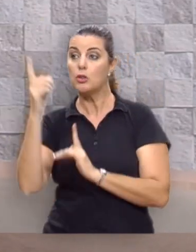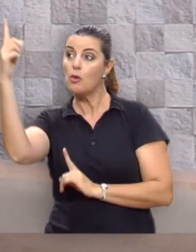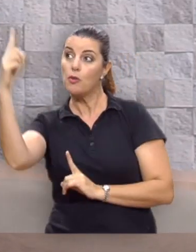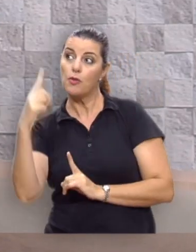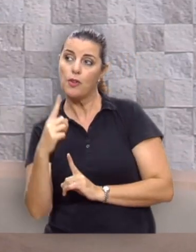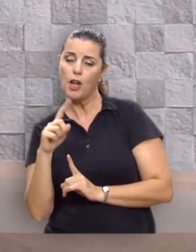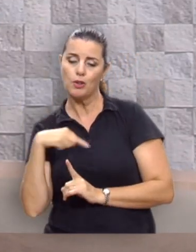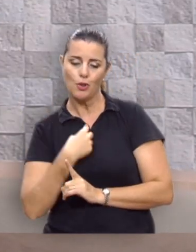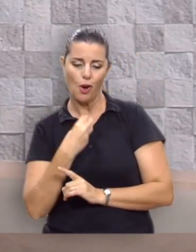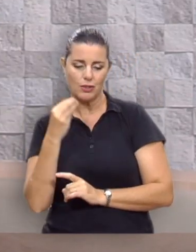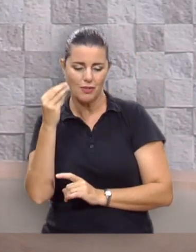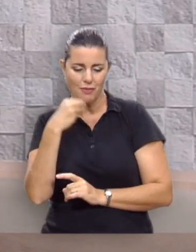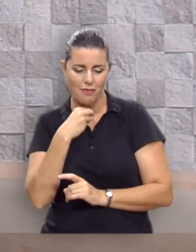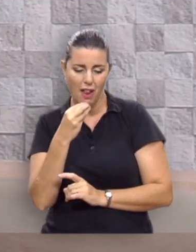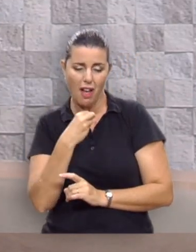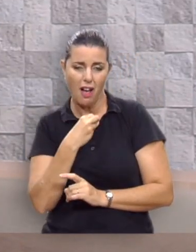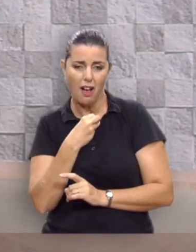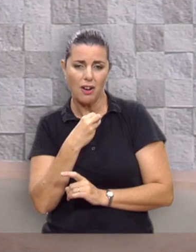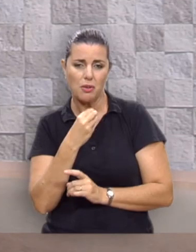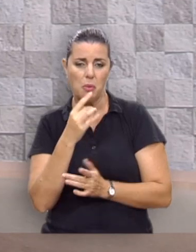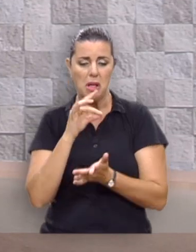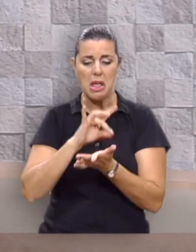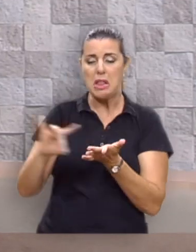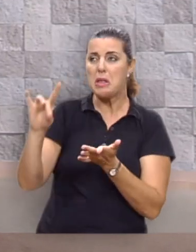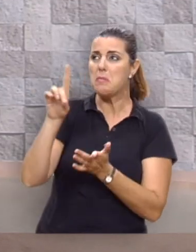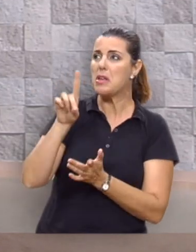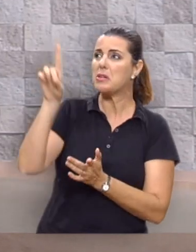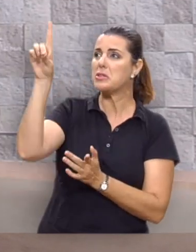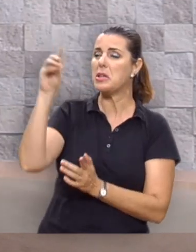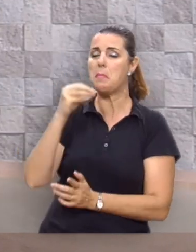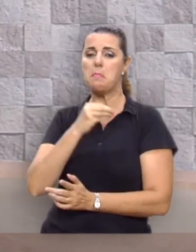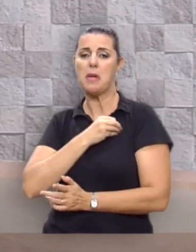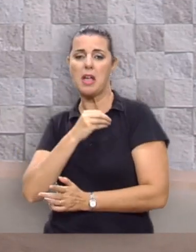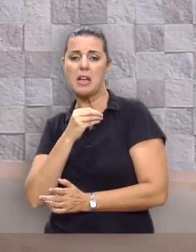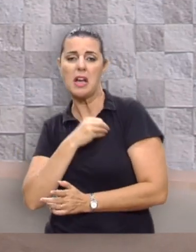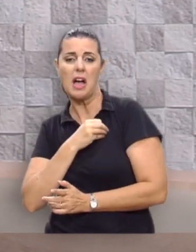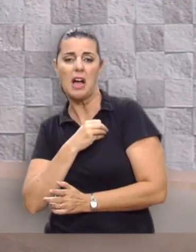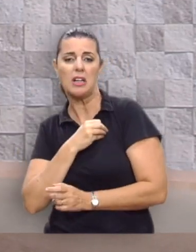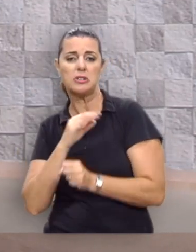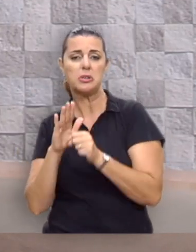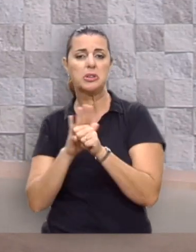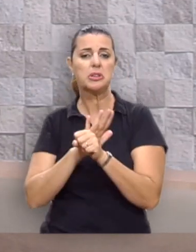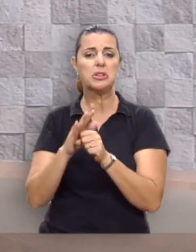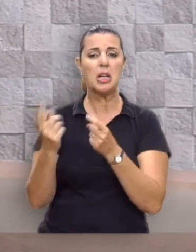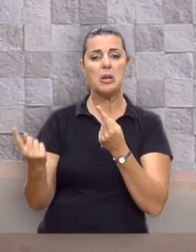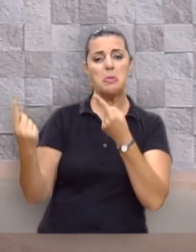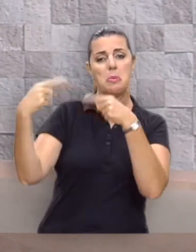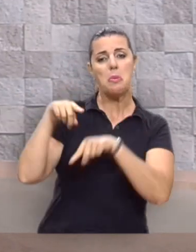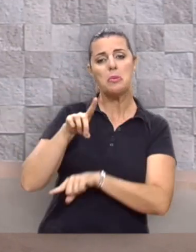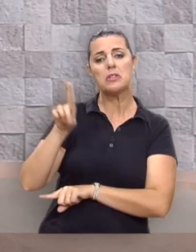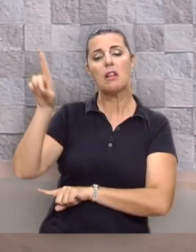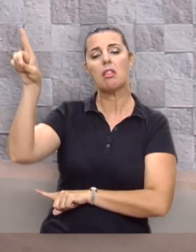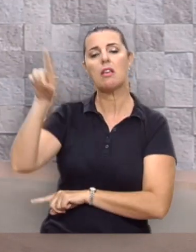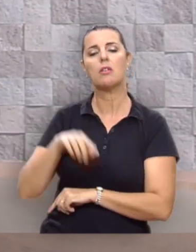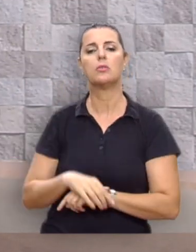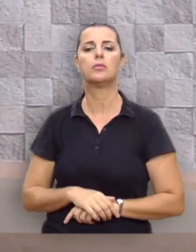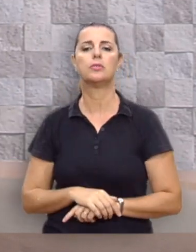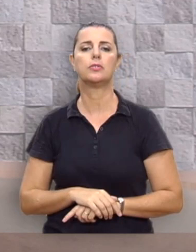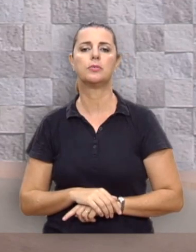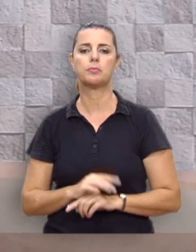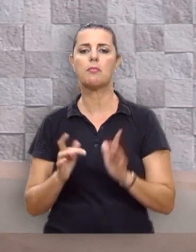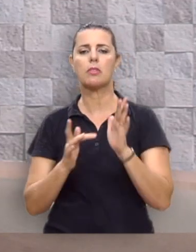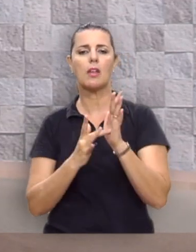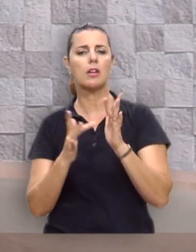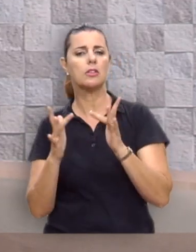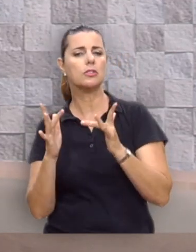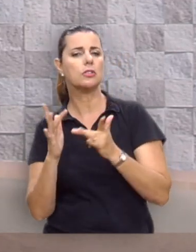éramos fracos, inimigos, pecadores, rebelados contra Deus. E